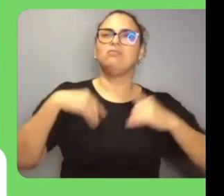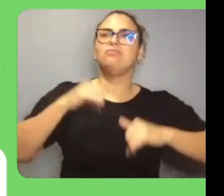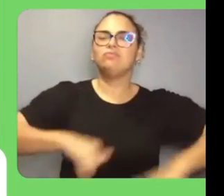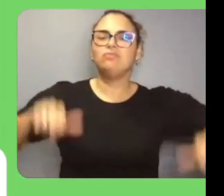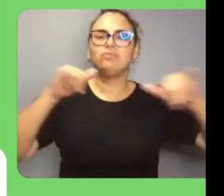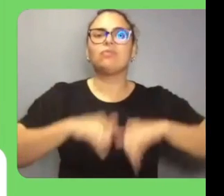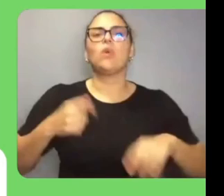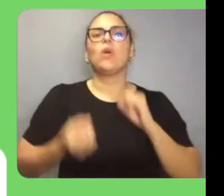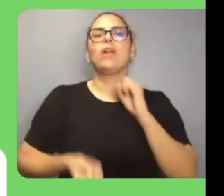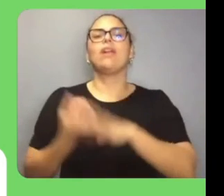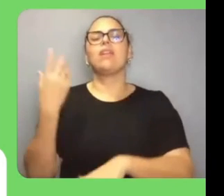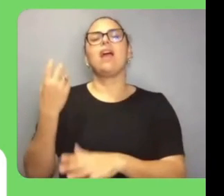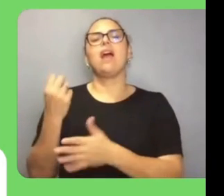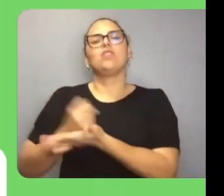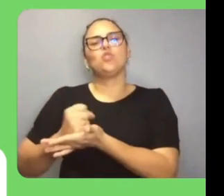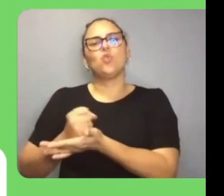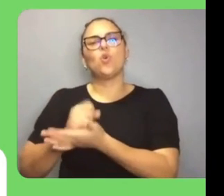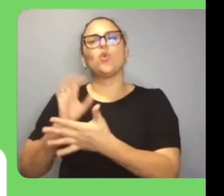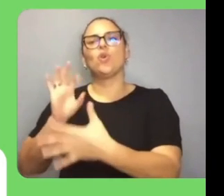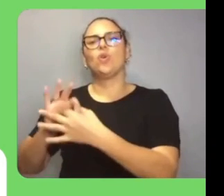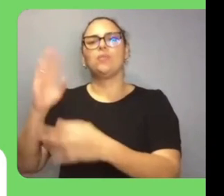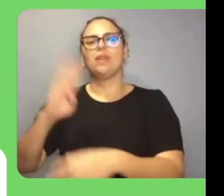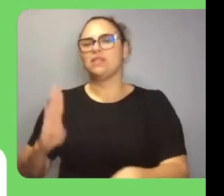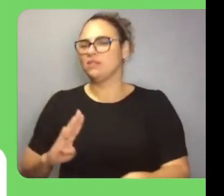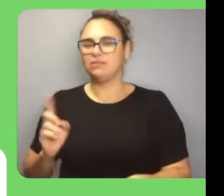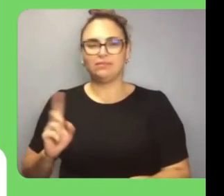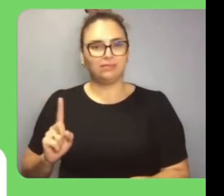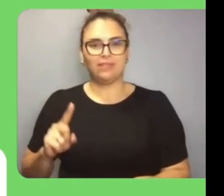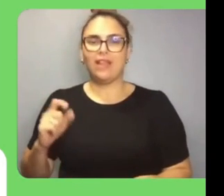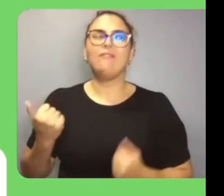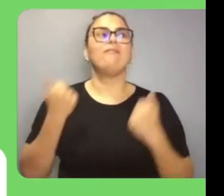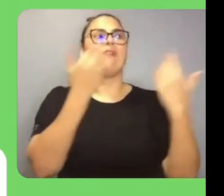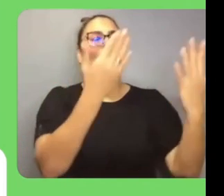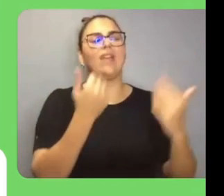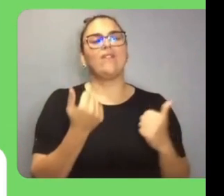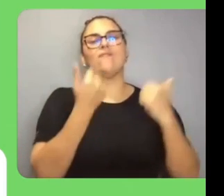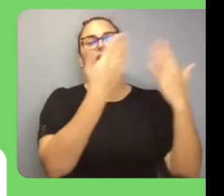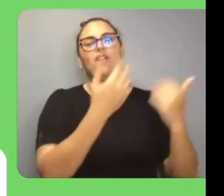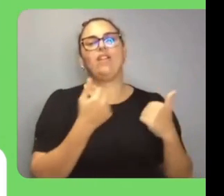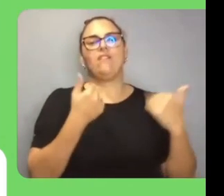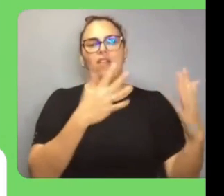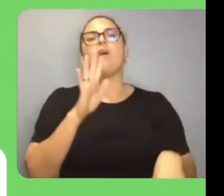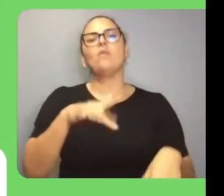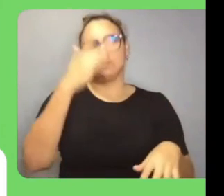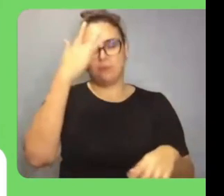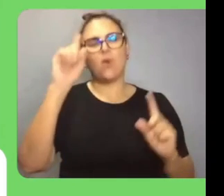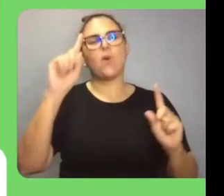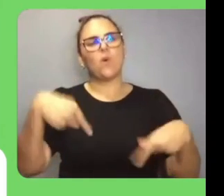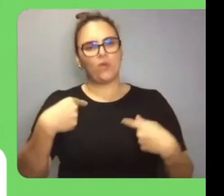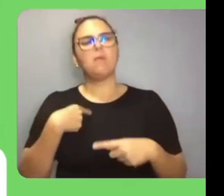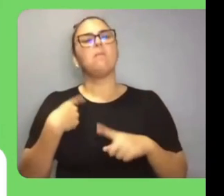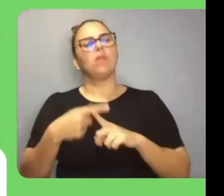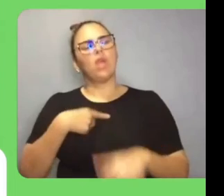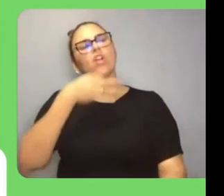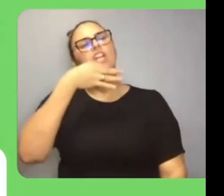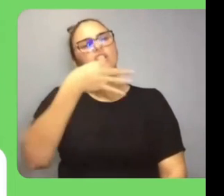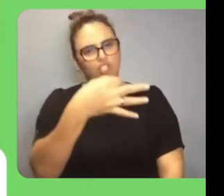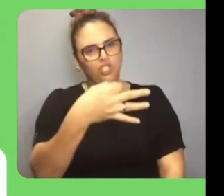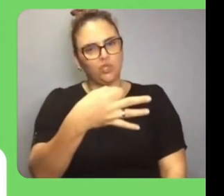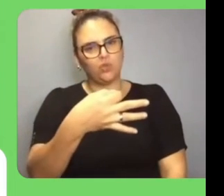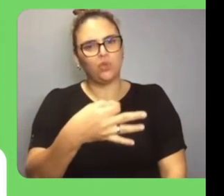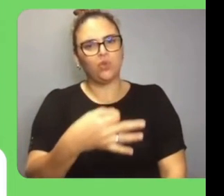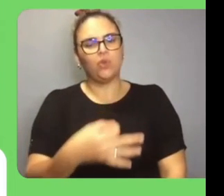próprio Brasil, é tudo para exportação. Eu sou até muito recriminado por conta disso. Eu critico, assim, quando só